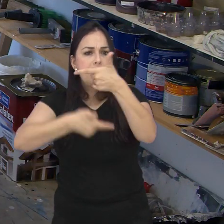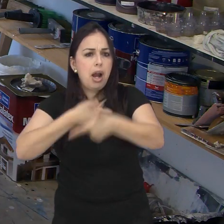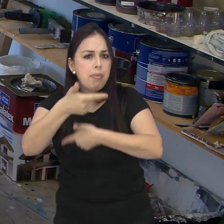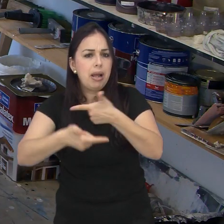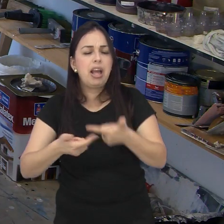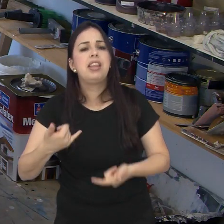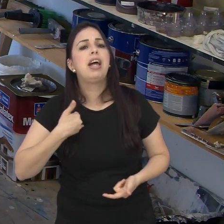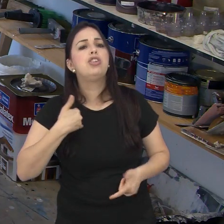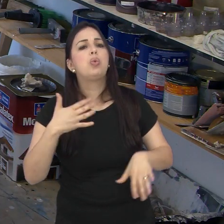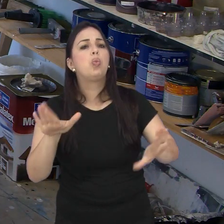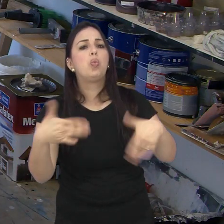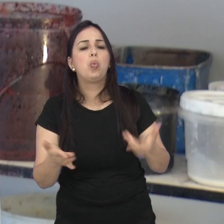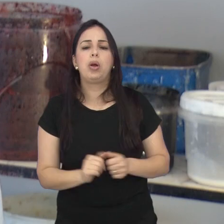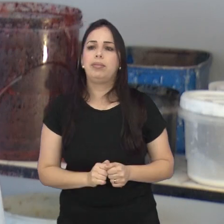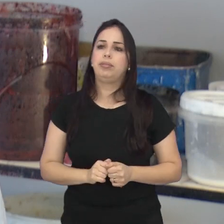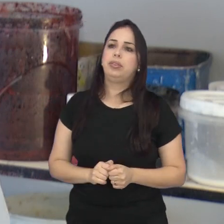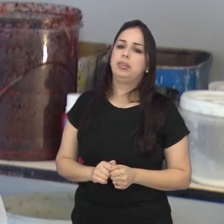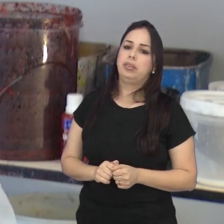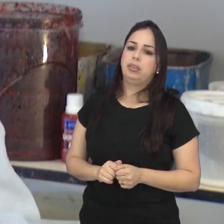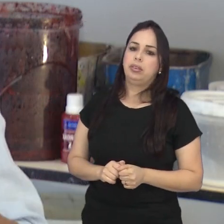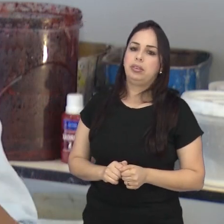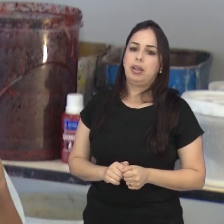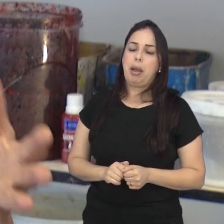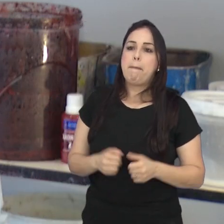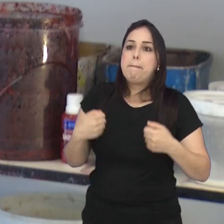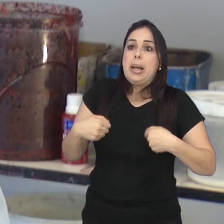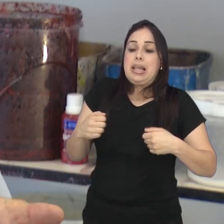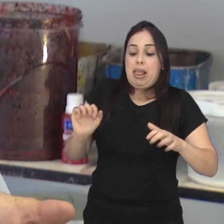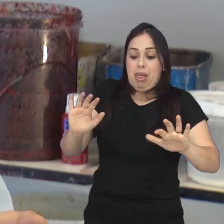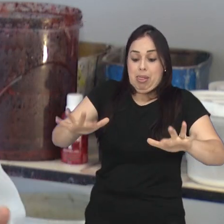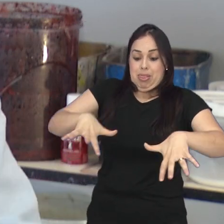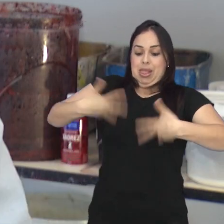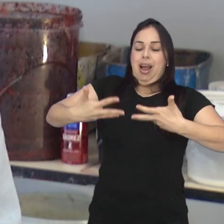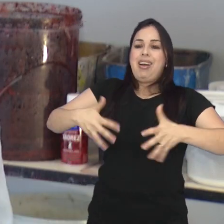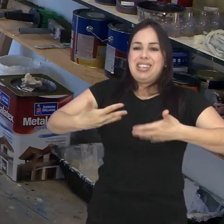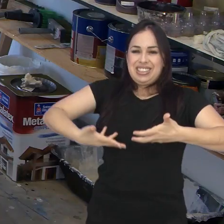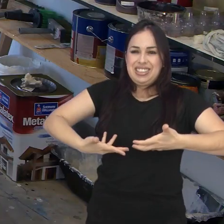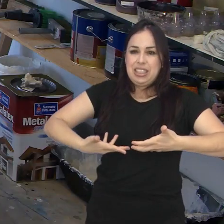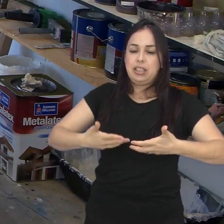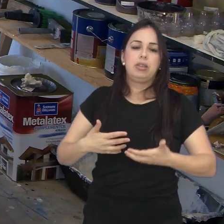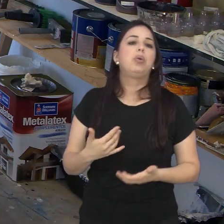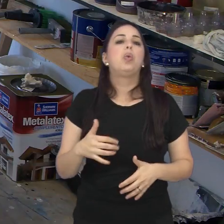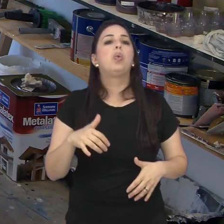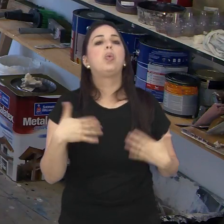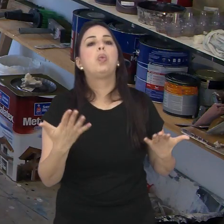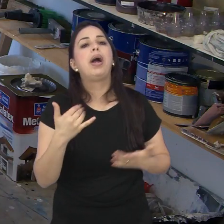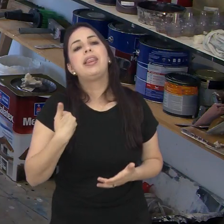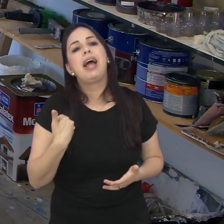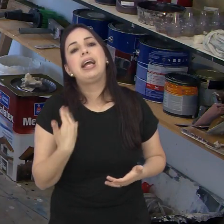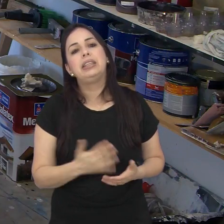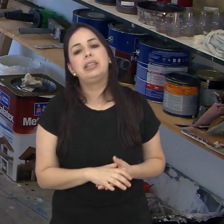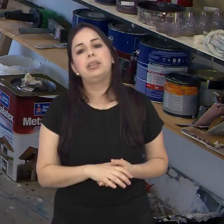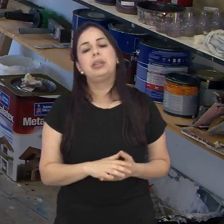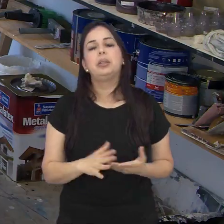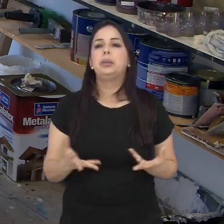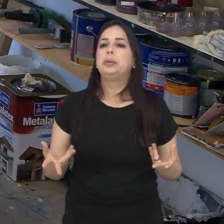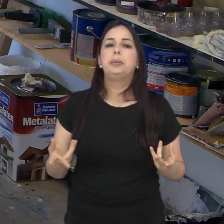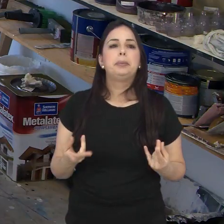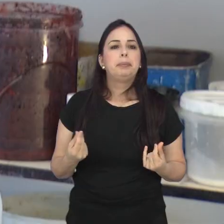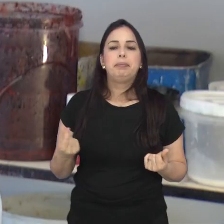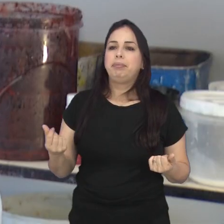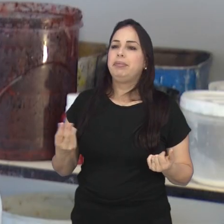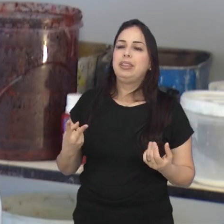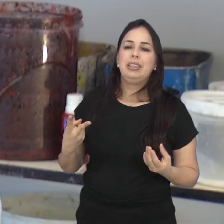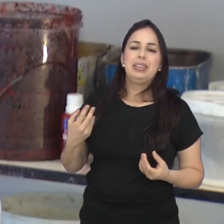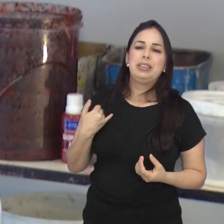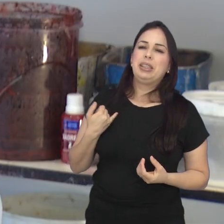e desenvolver, você tinha que idade? Tinha que dar talvez essa... Você tinha que idade, mais ou menos? Eu